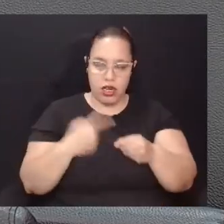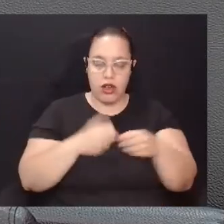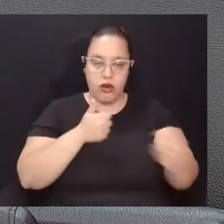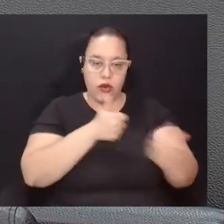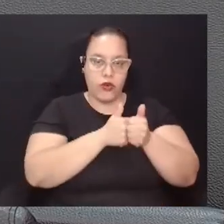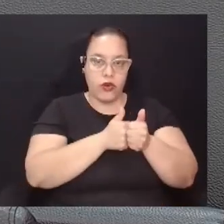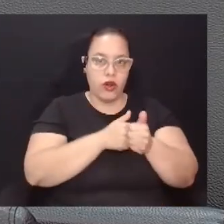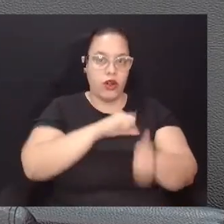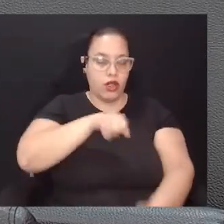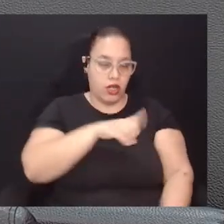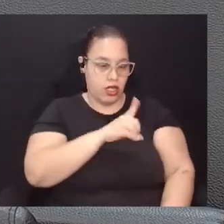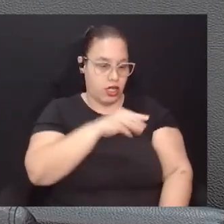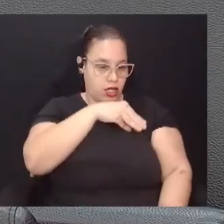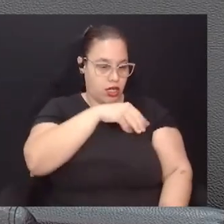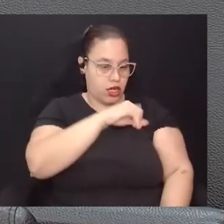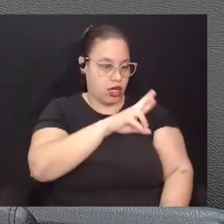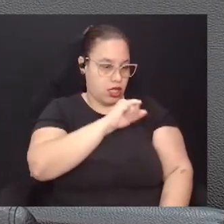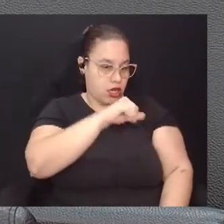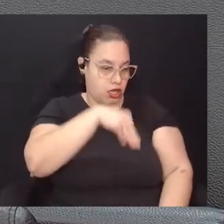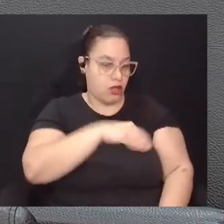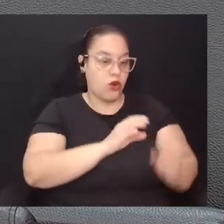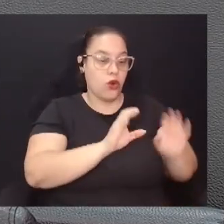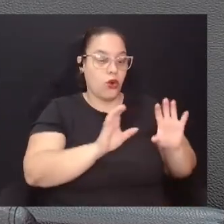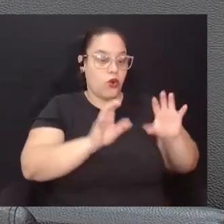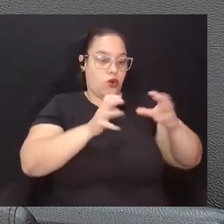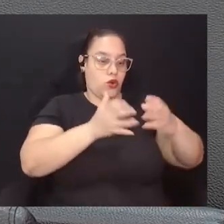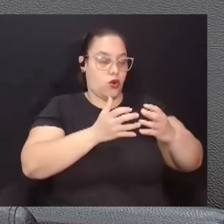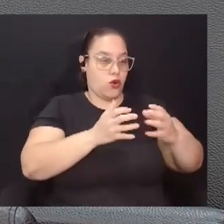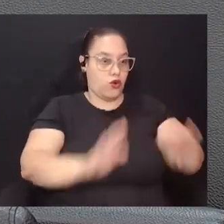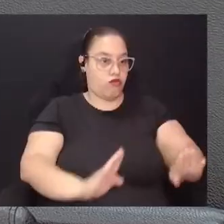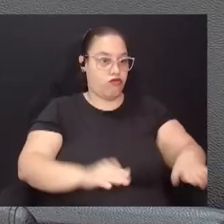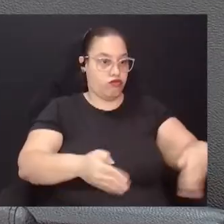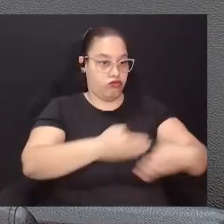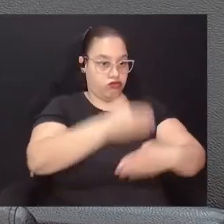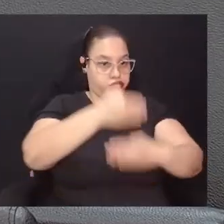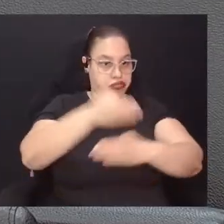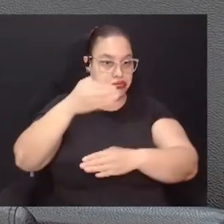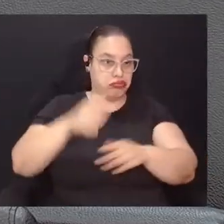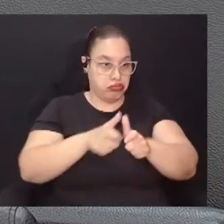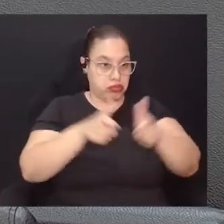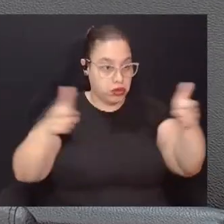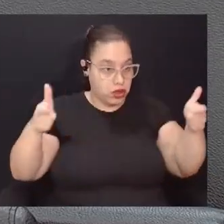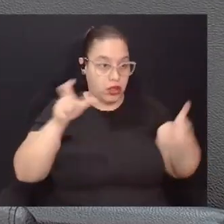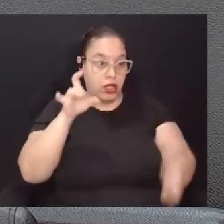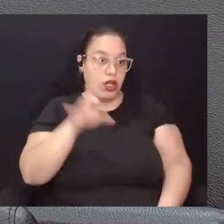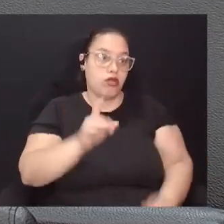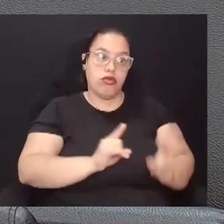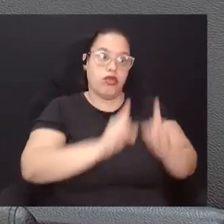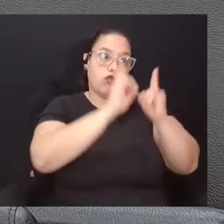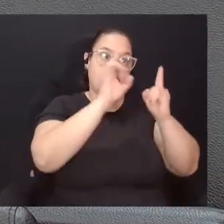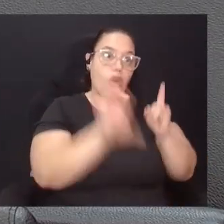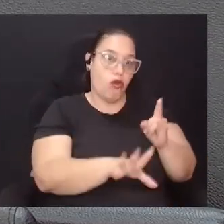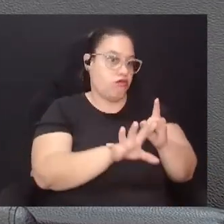ali próximo ao Jardim Miriam, e quando eram condomínios maiores, assim, né, que não era simplesmente